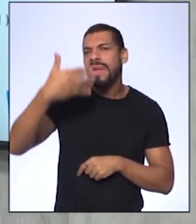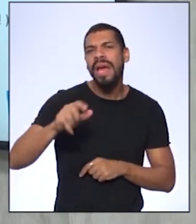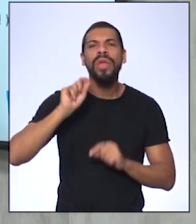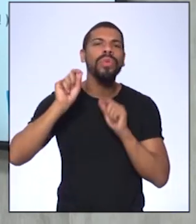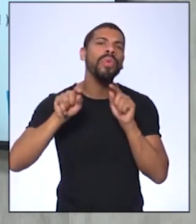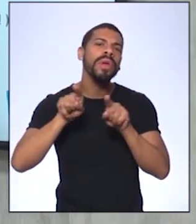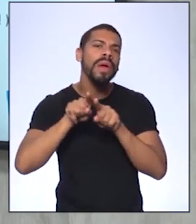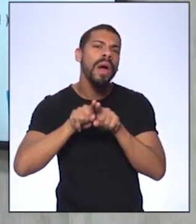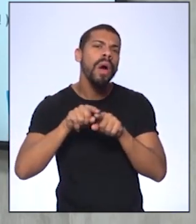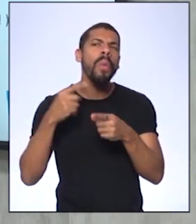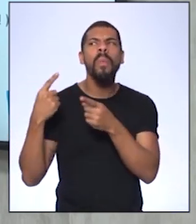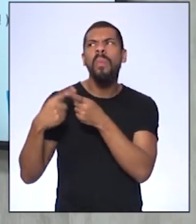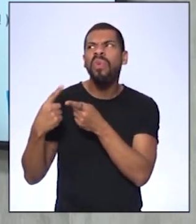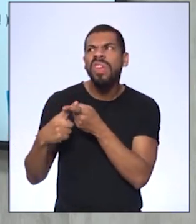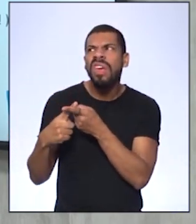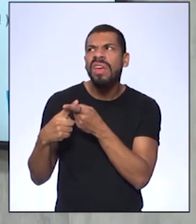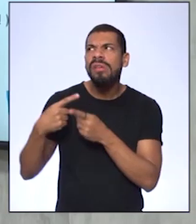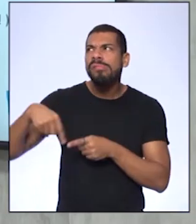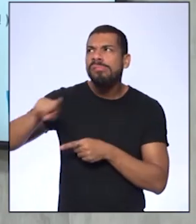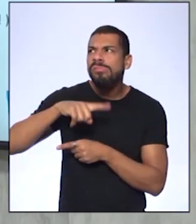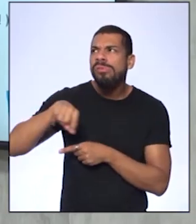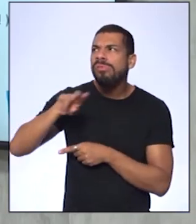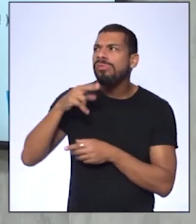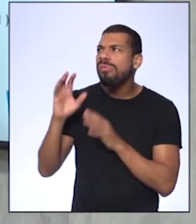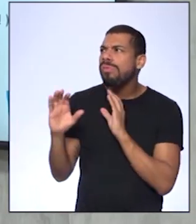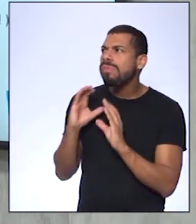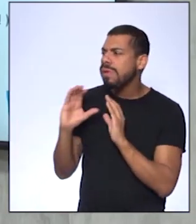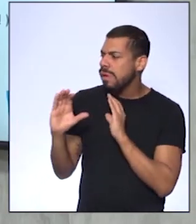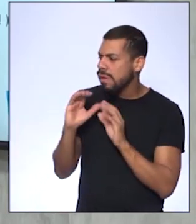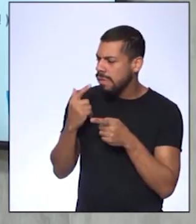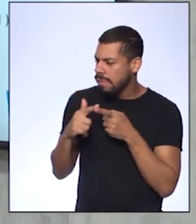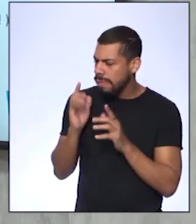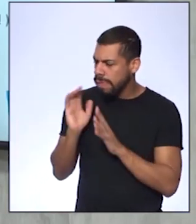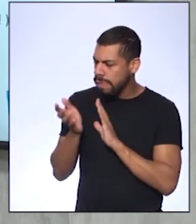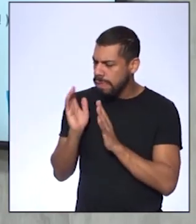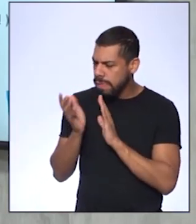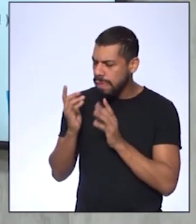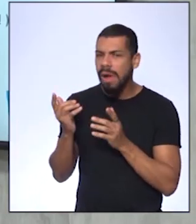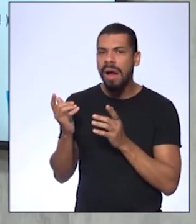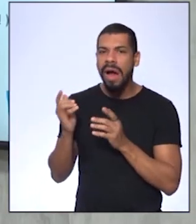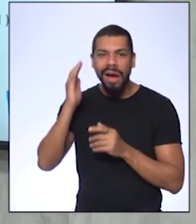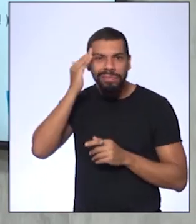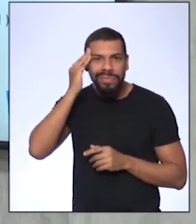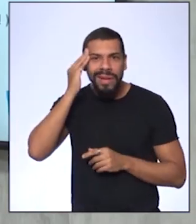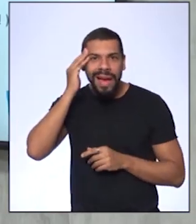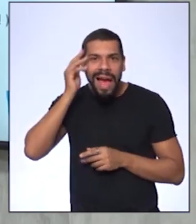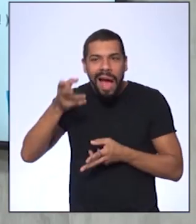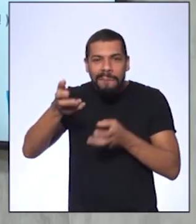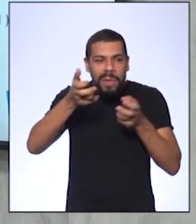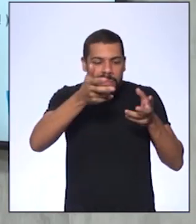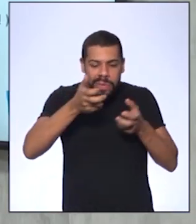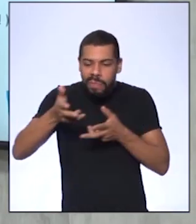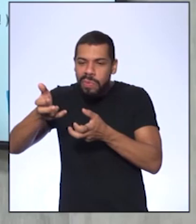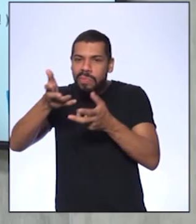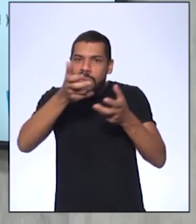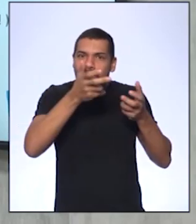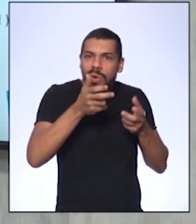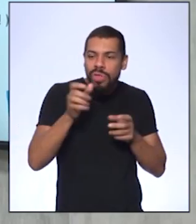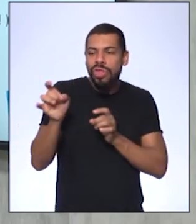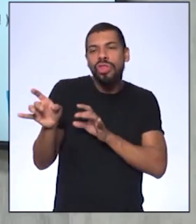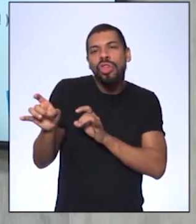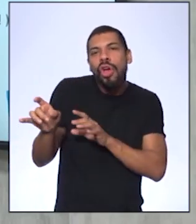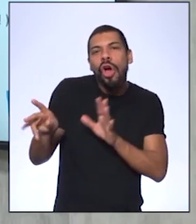em para que nós nos comunicamos. É aí que a gente começa a análise teórica